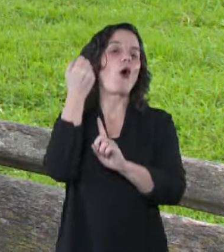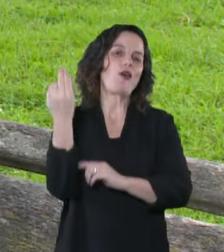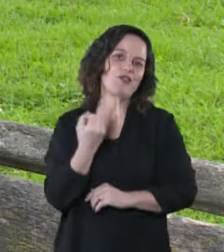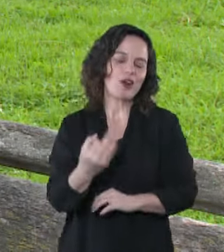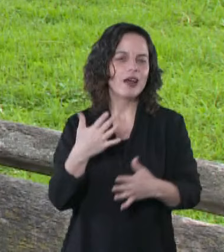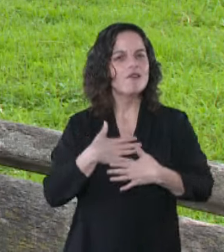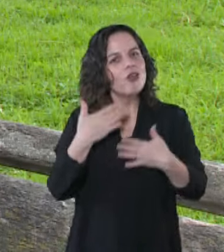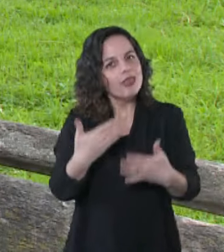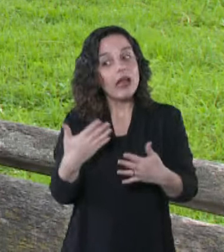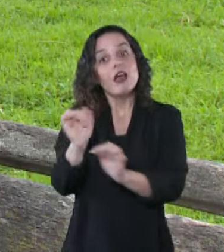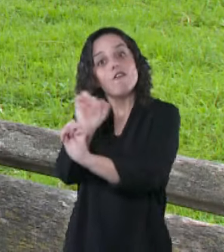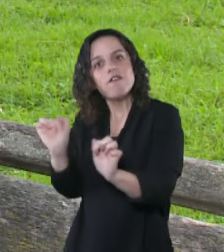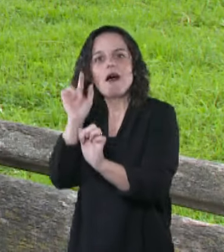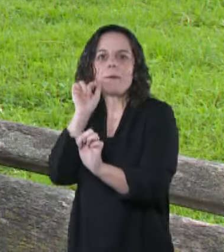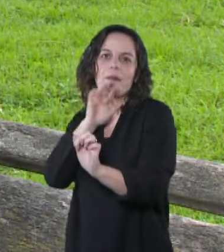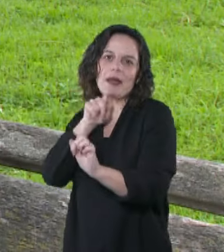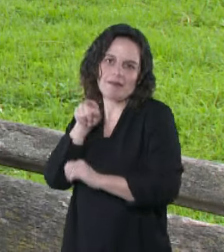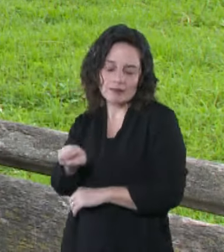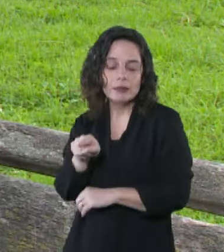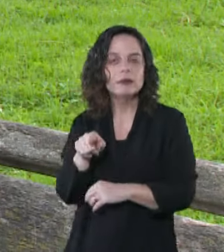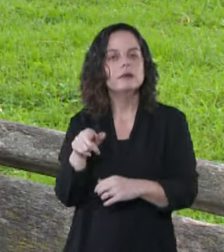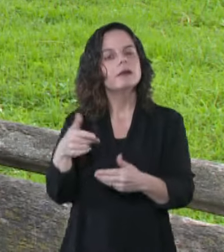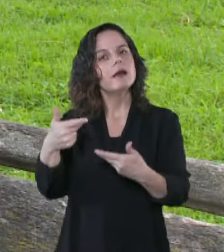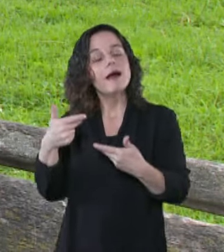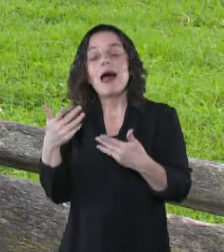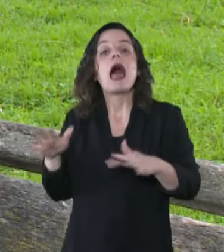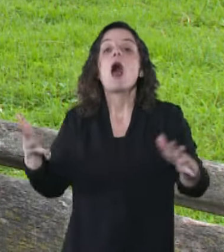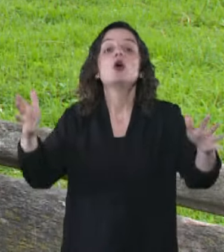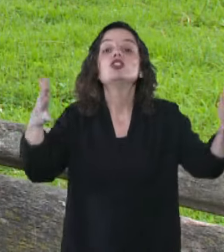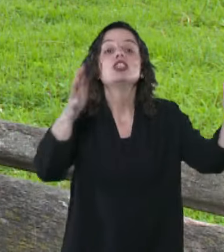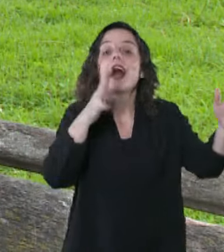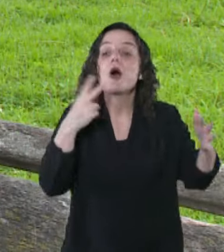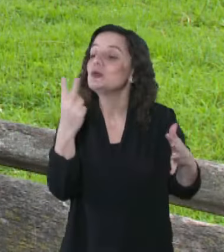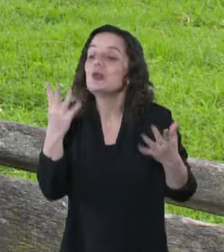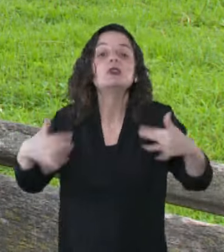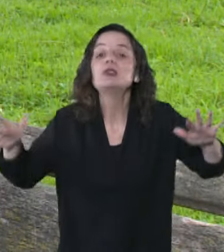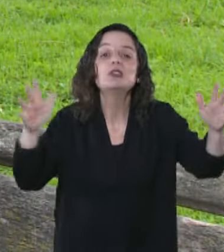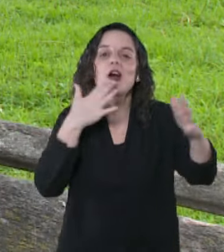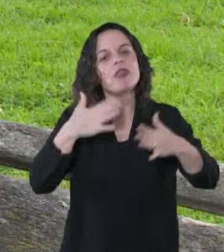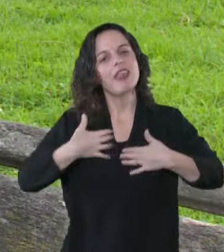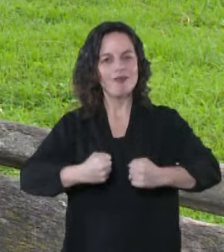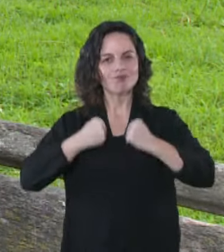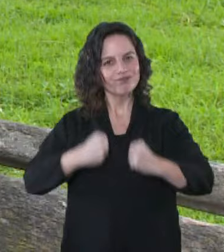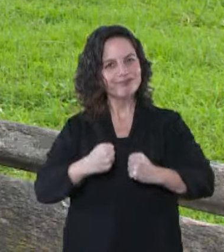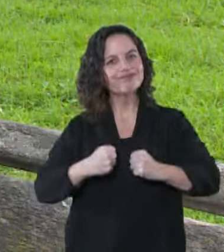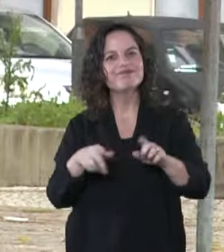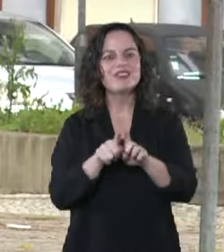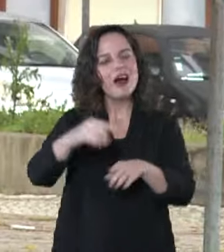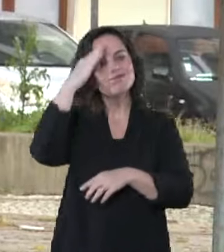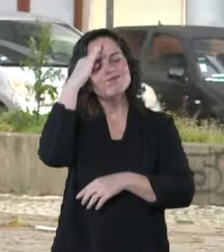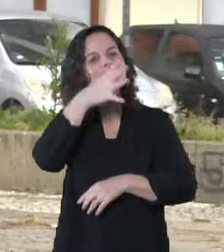a esta vontade também deles. Deram-me, lá onde quer que estejam, muita força para realizar o